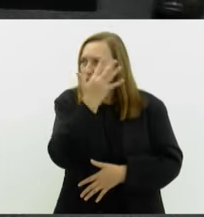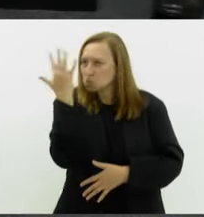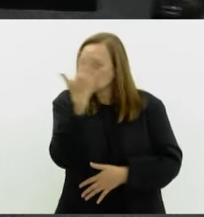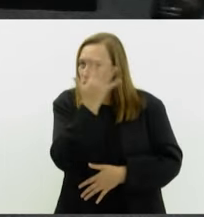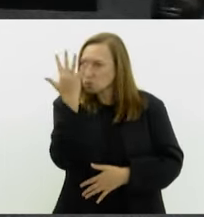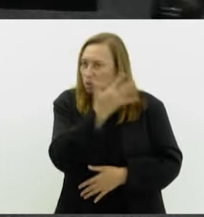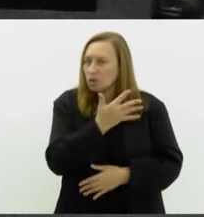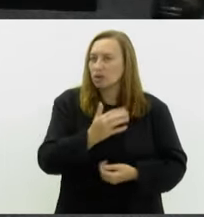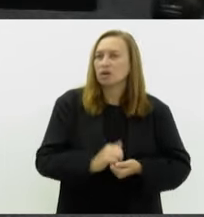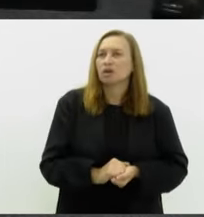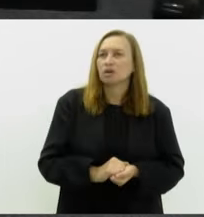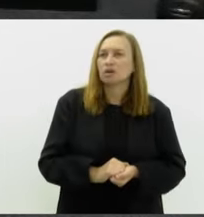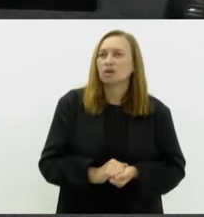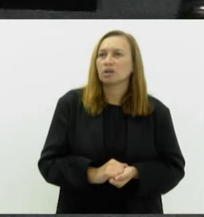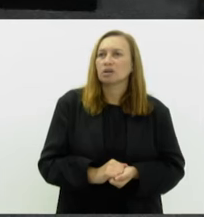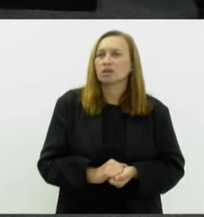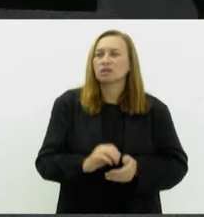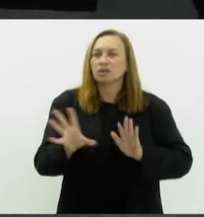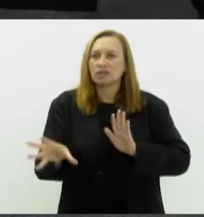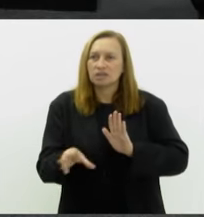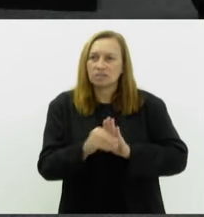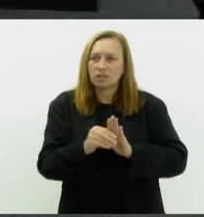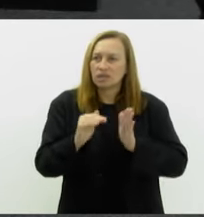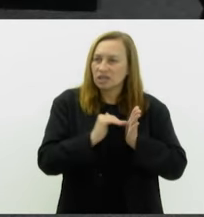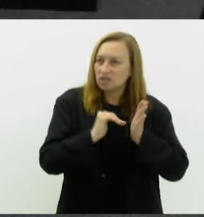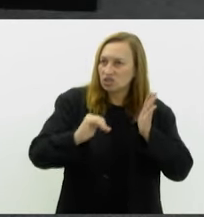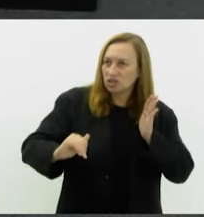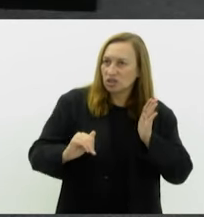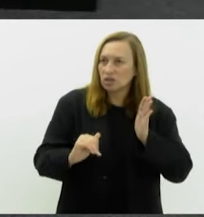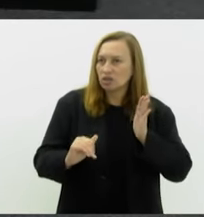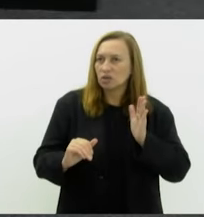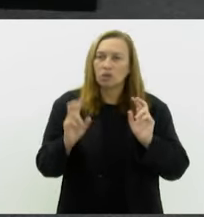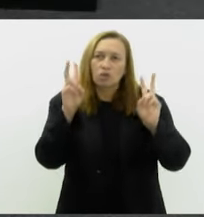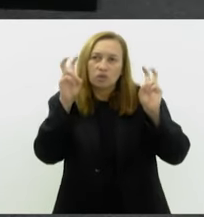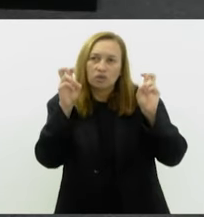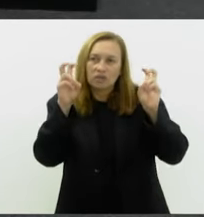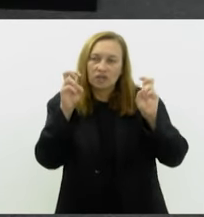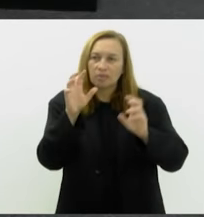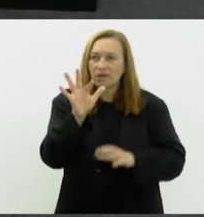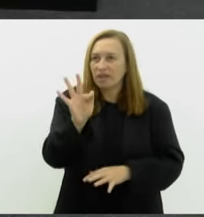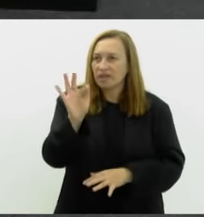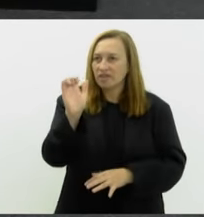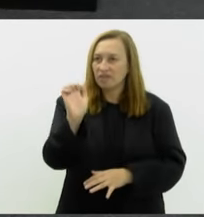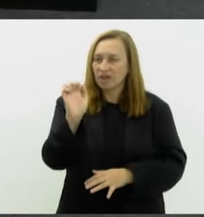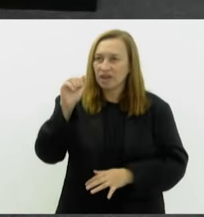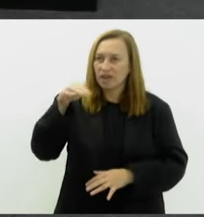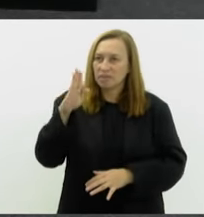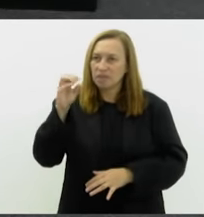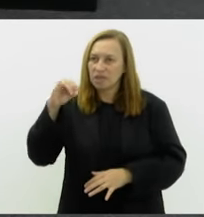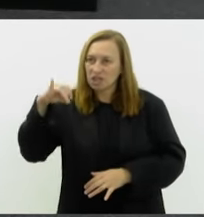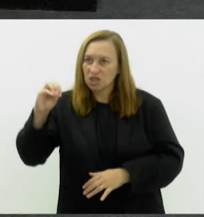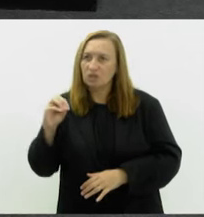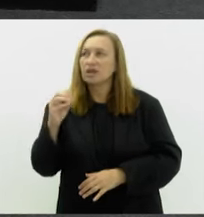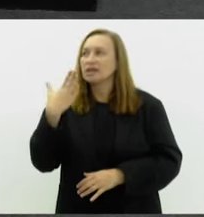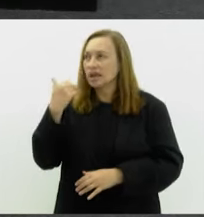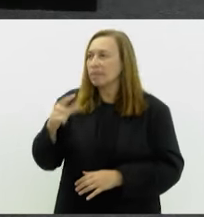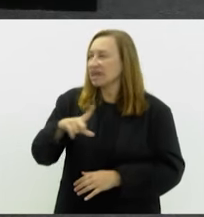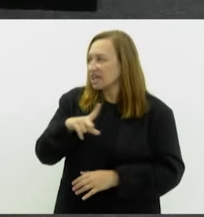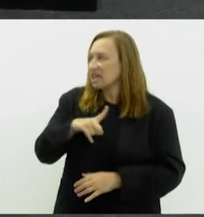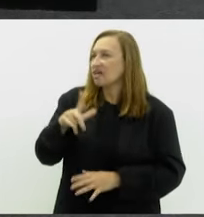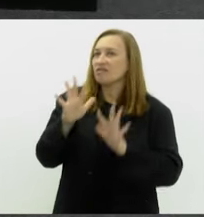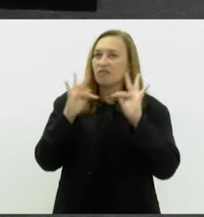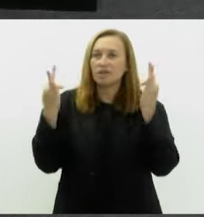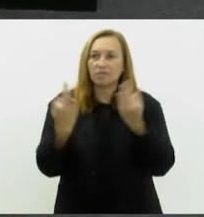Embora nas emendas tenha sido retirado o tema feminino, nós sabemos, quem tem família, quem tem